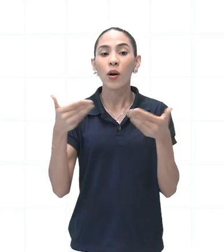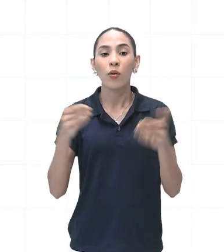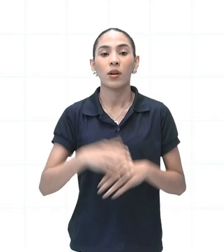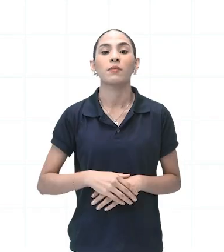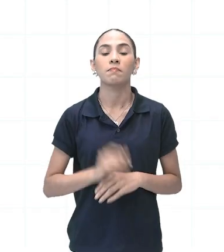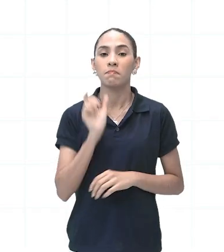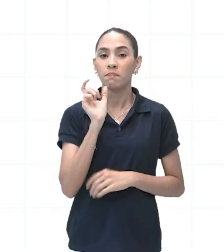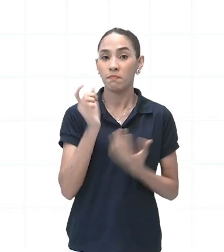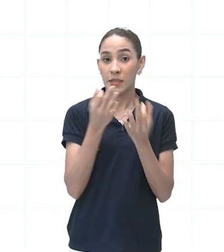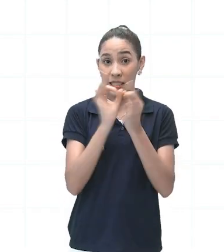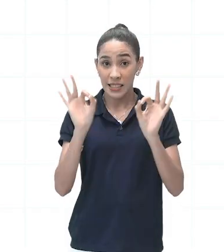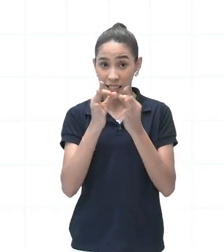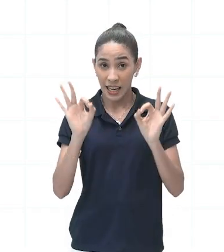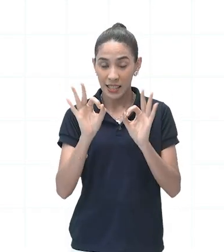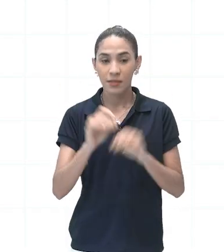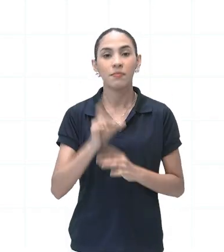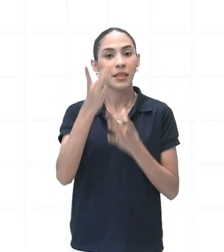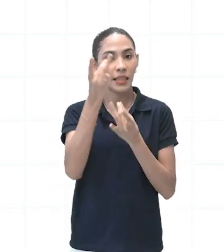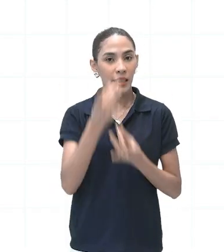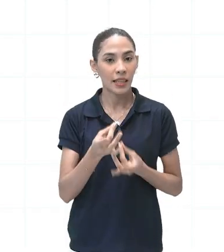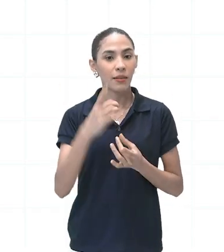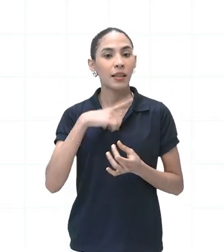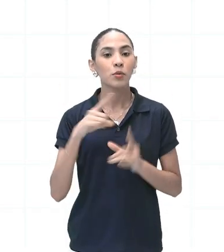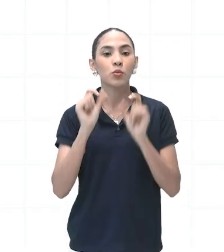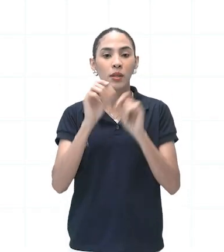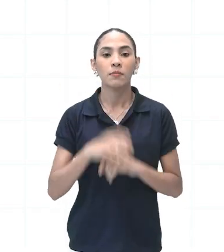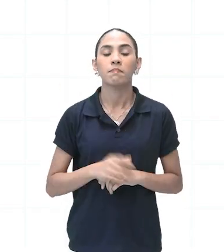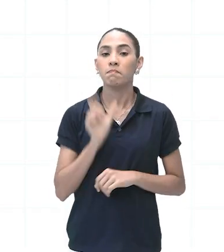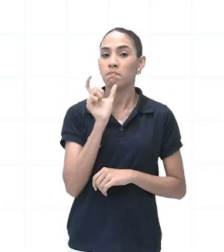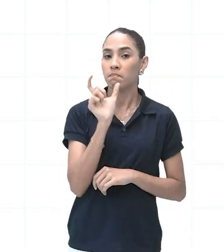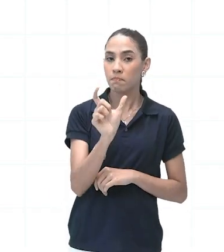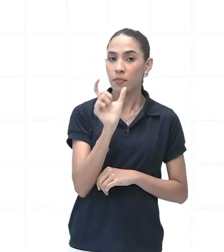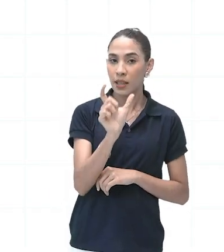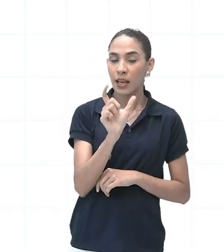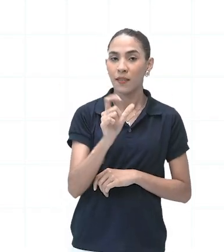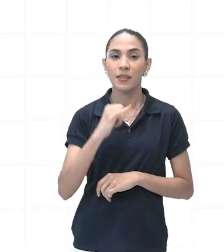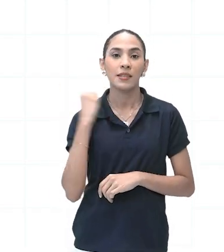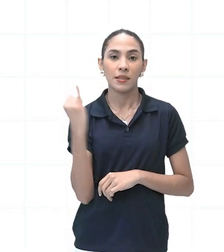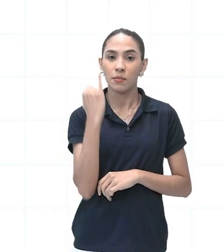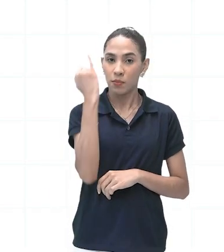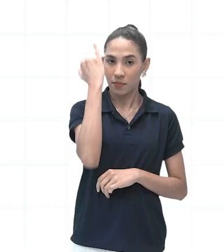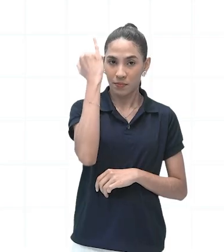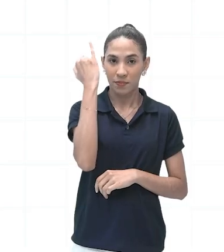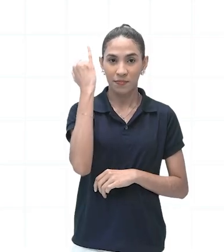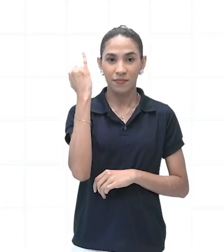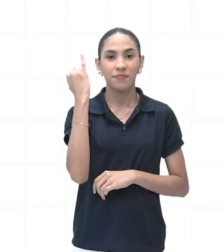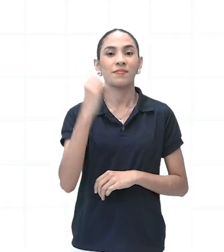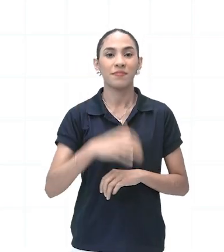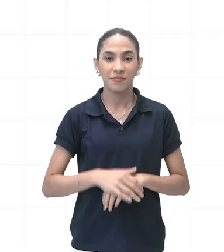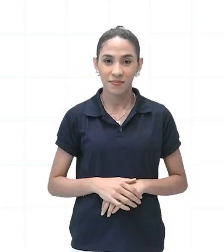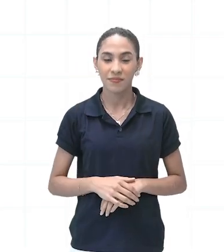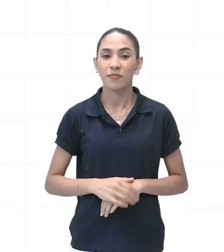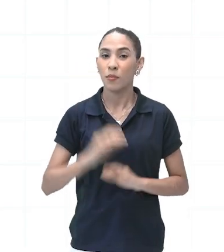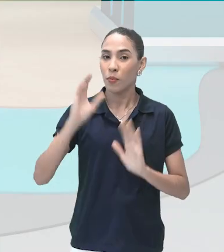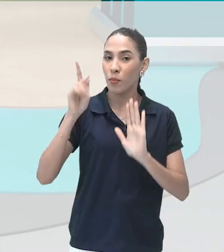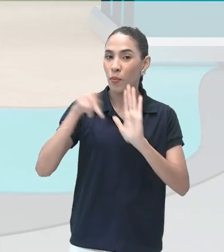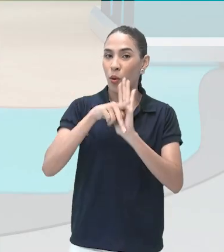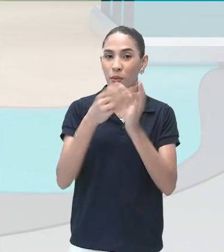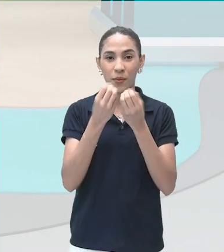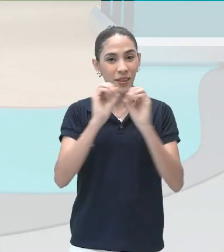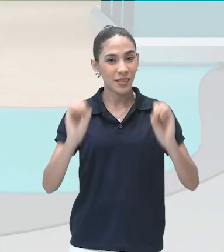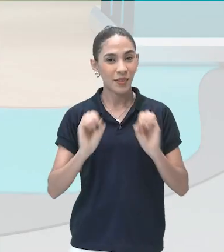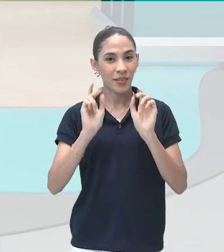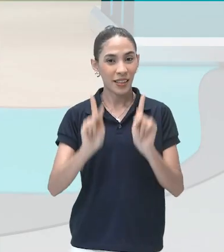a sintaxe. Detalhando este objeto, teremos termos integrantes da oração,